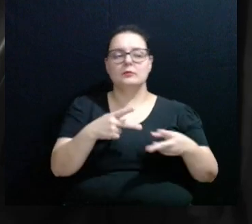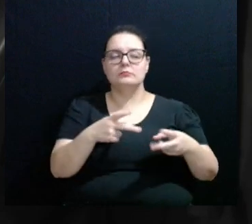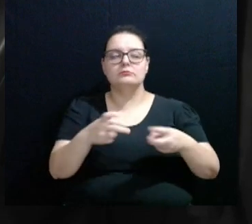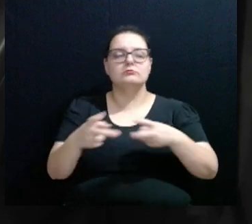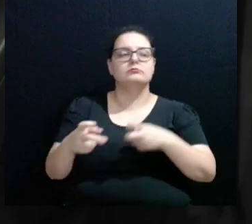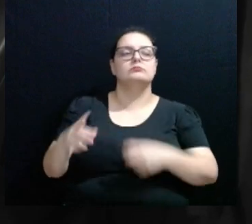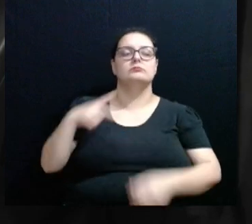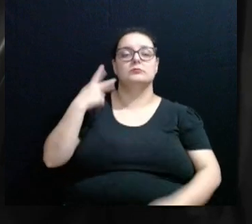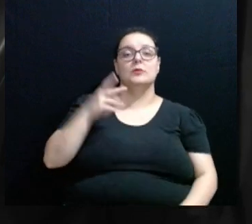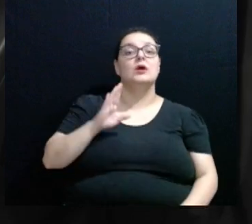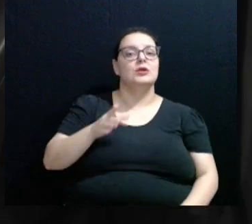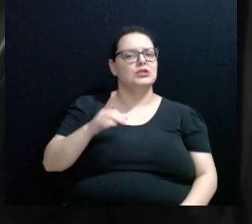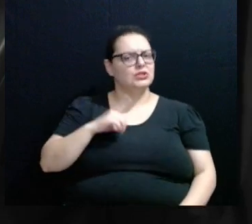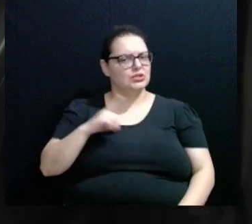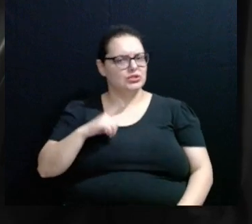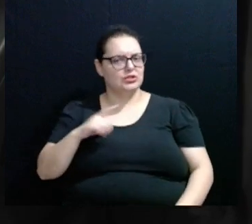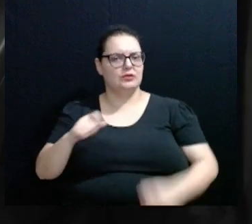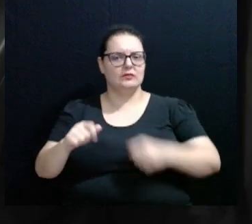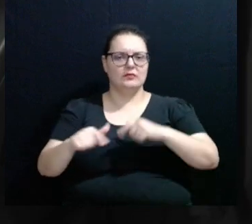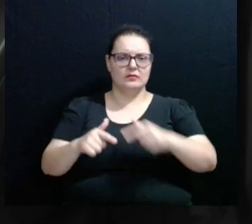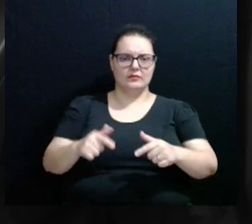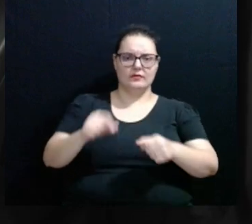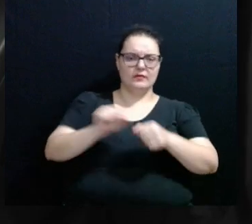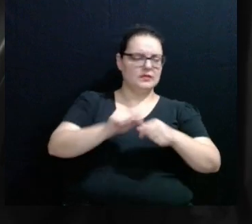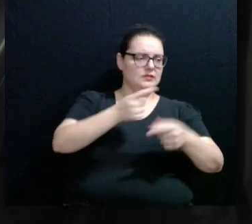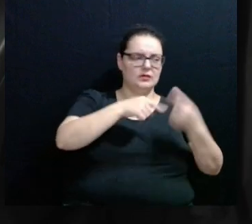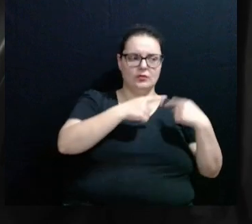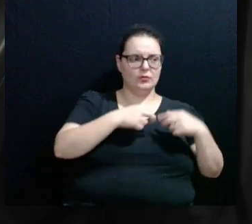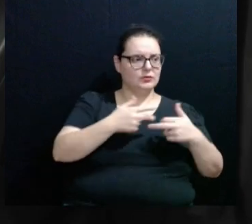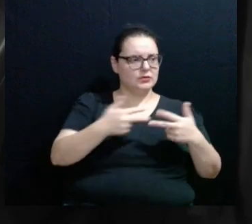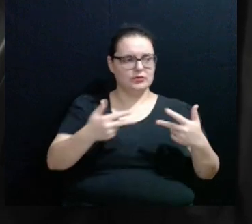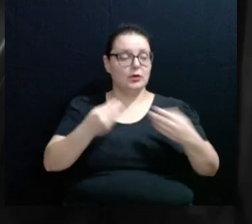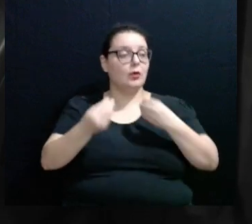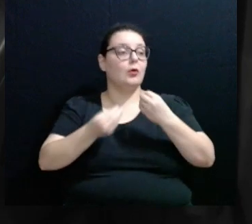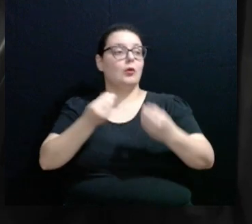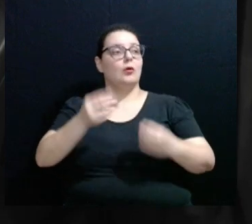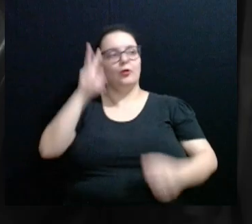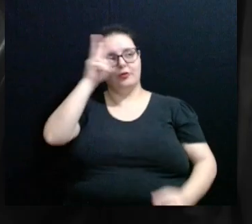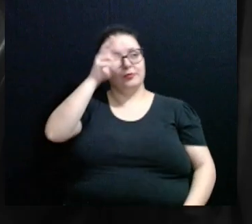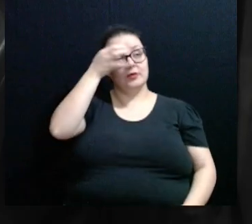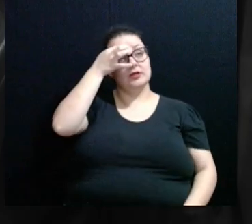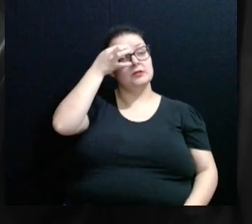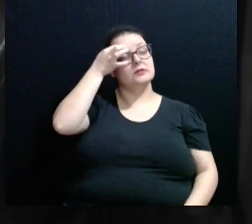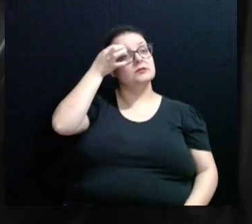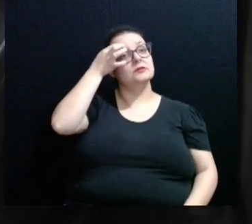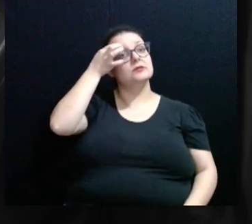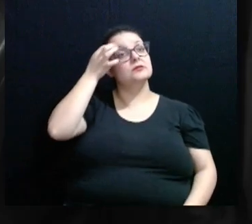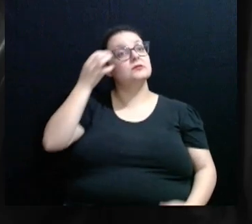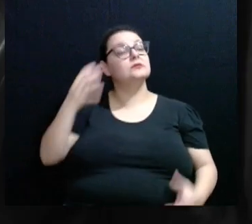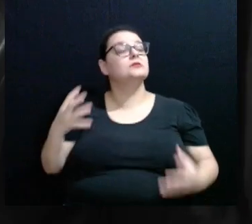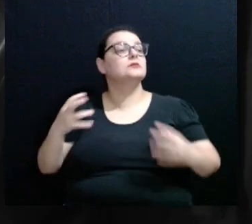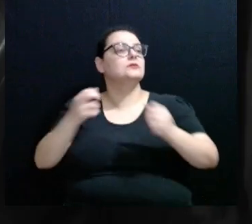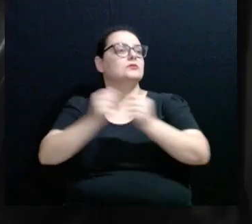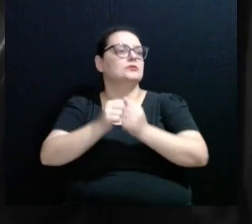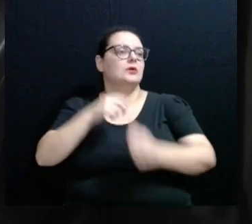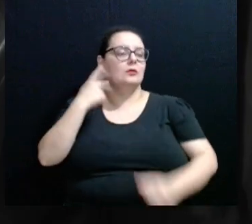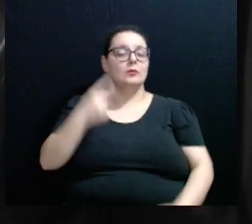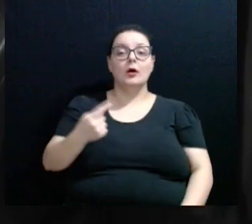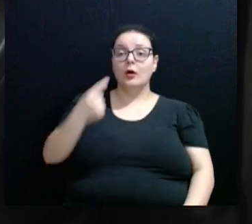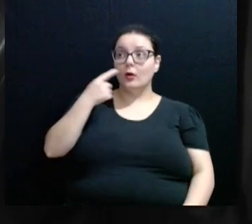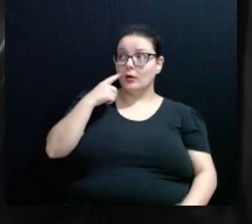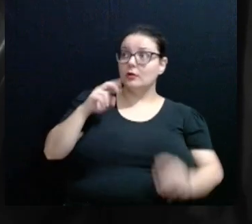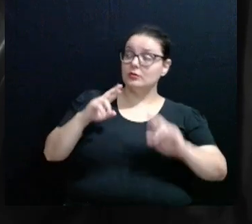política? Você já tinha se formado, fazia outras coisas? Como que é essa história de se aproximar? Olha, é engraçado